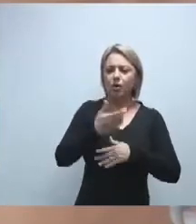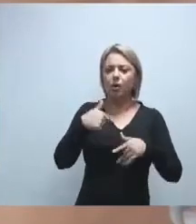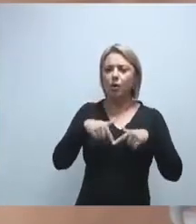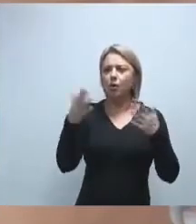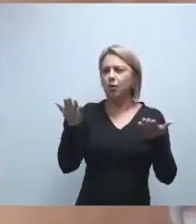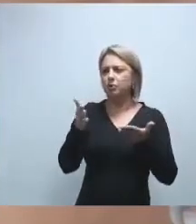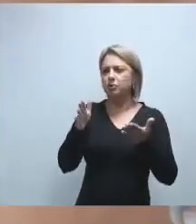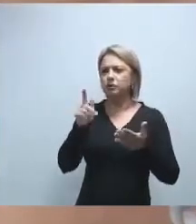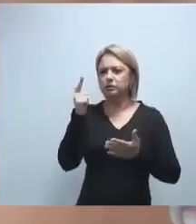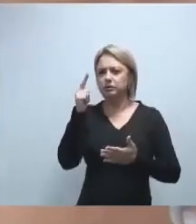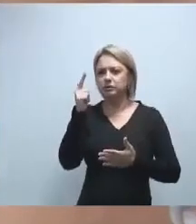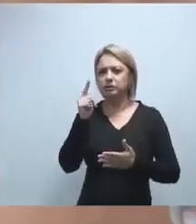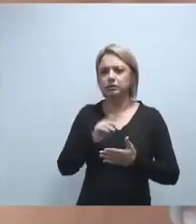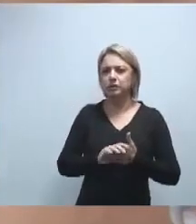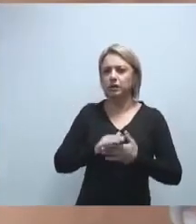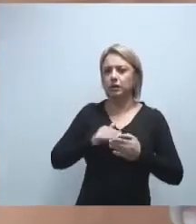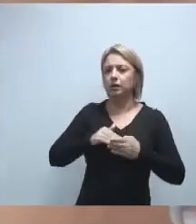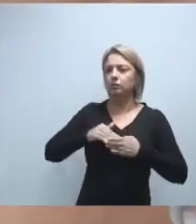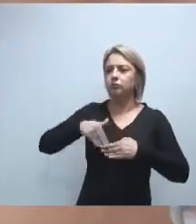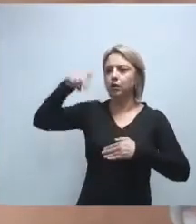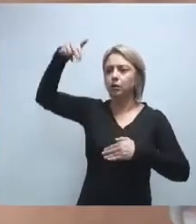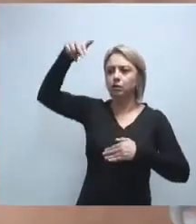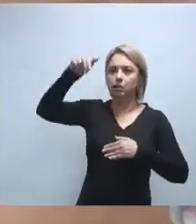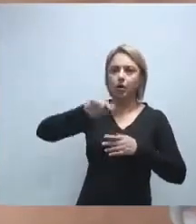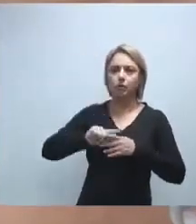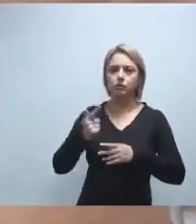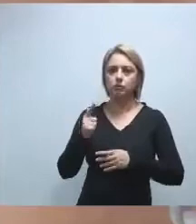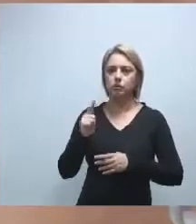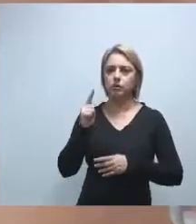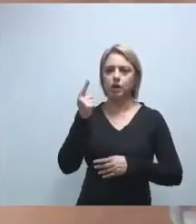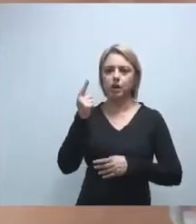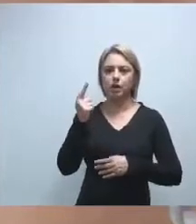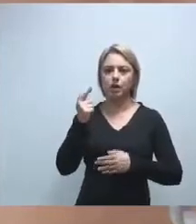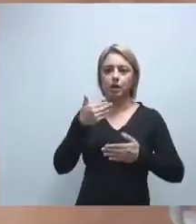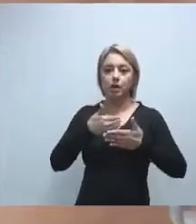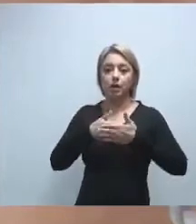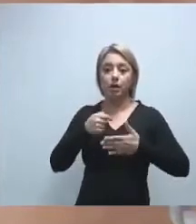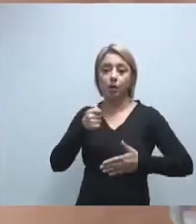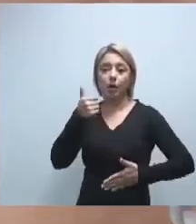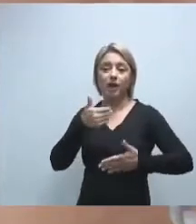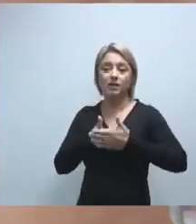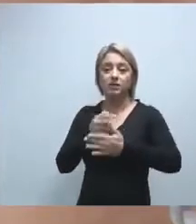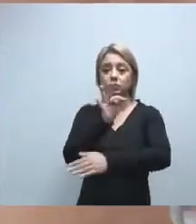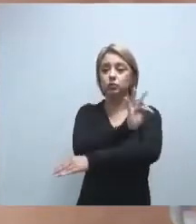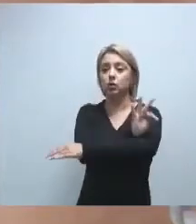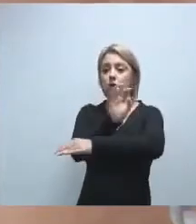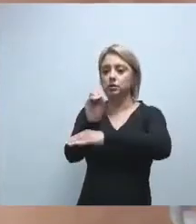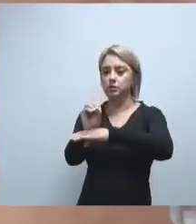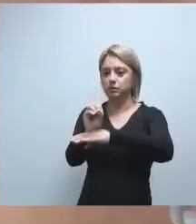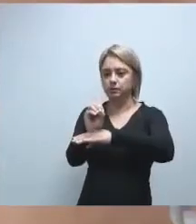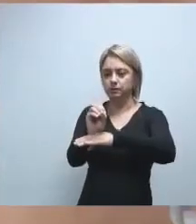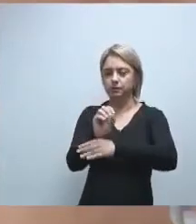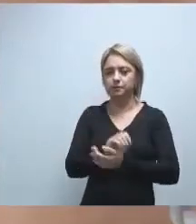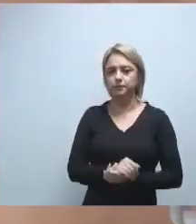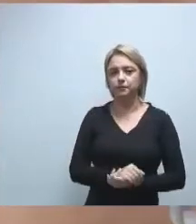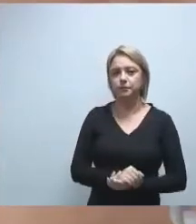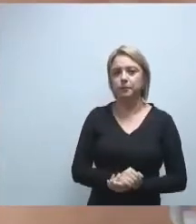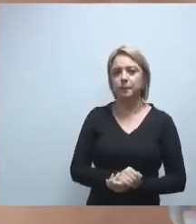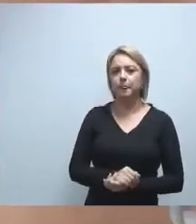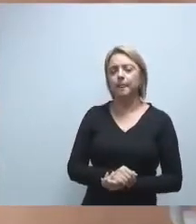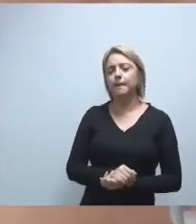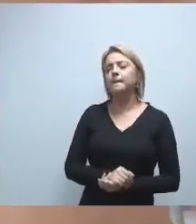hoje extremo norte do estado de goiás com a divisa do estado do tocantins enquanto separá